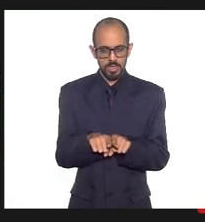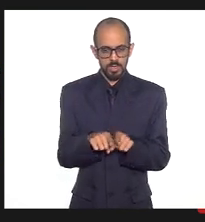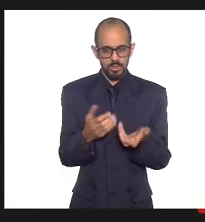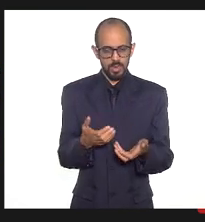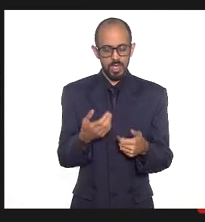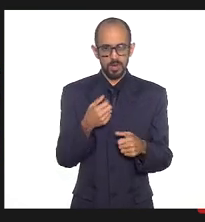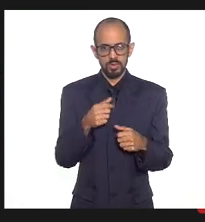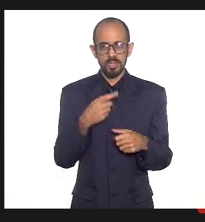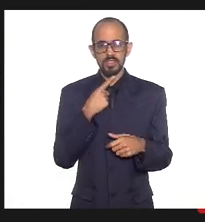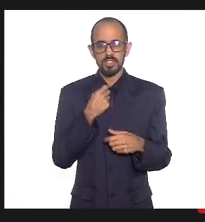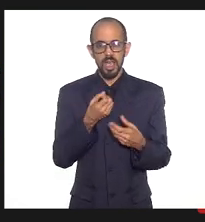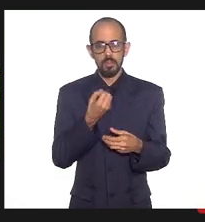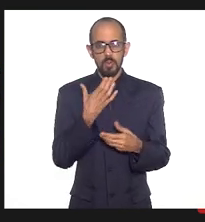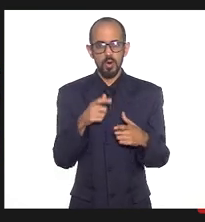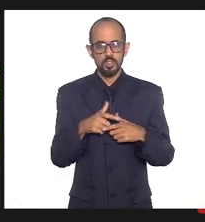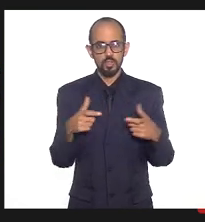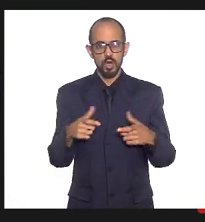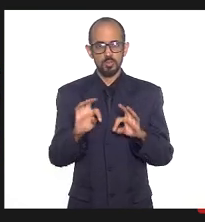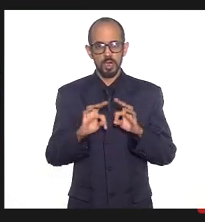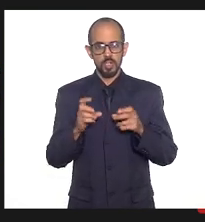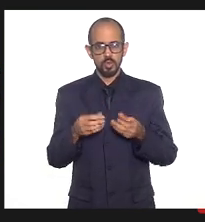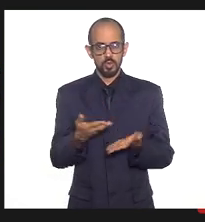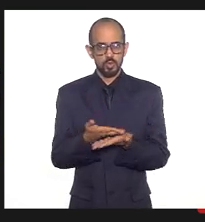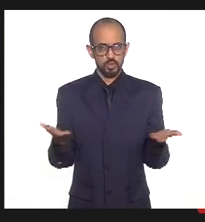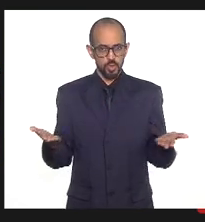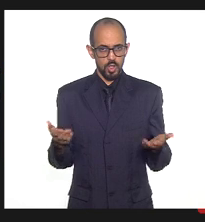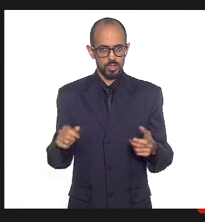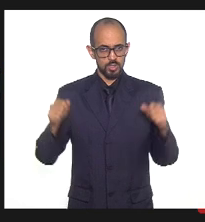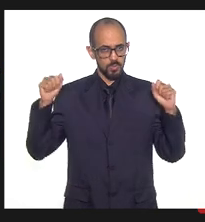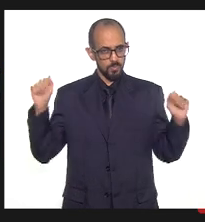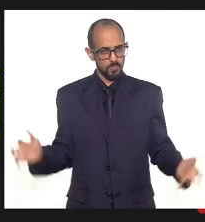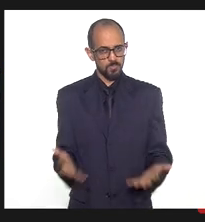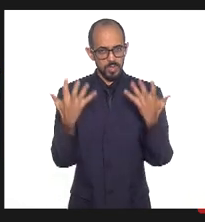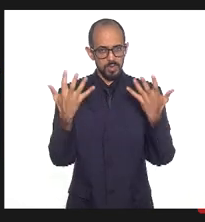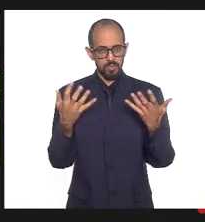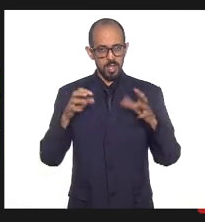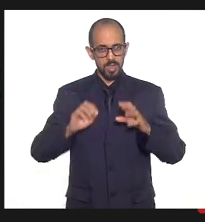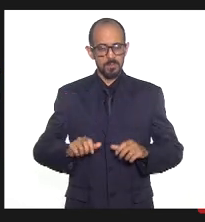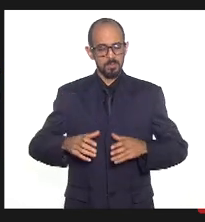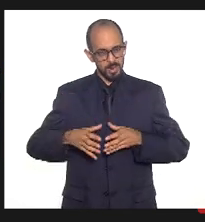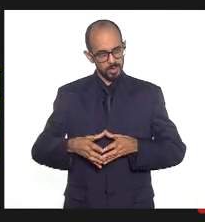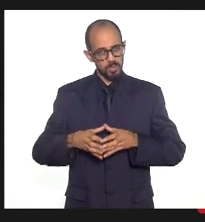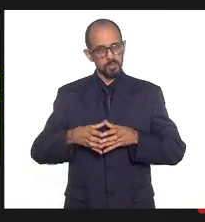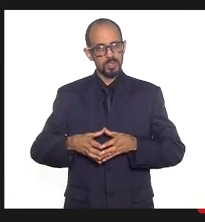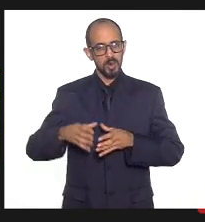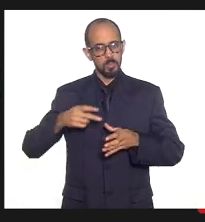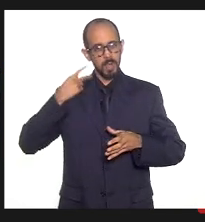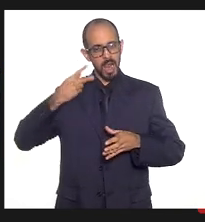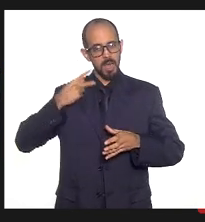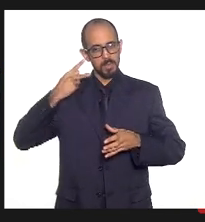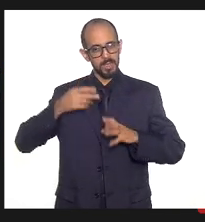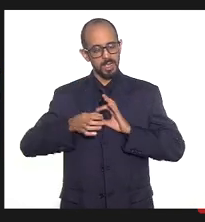boa sorte para todos nós e um viva para a Frente Parlamentar pela Democratização da Comunicação na